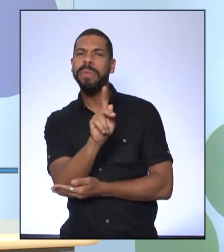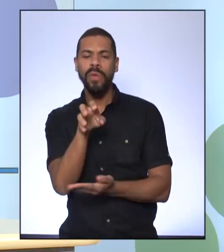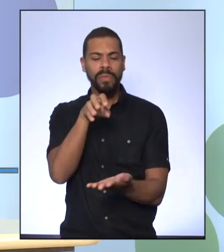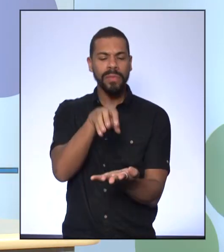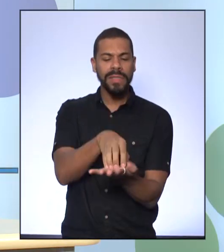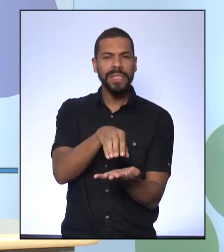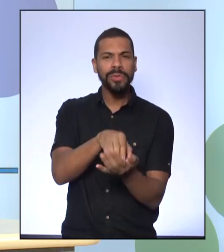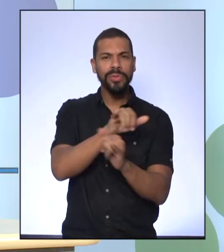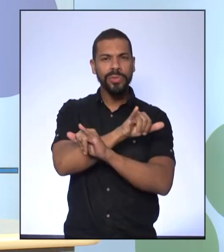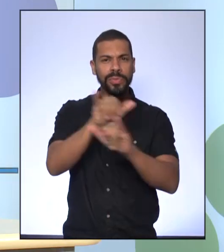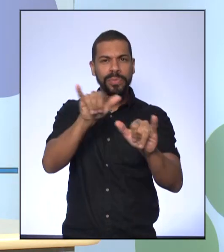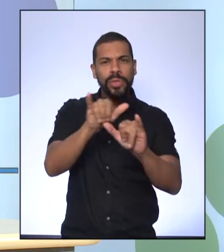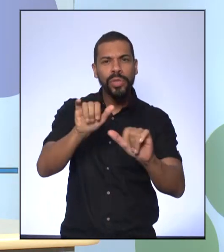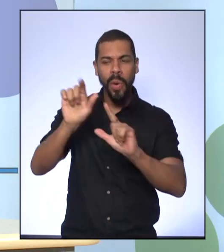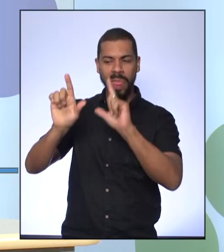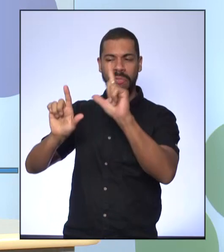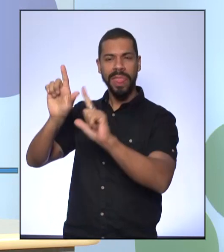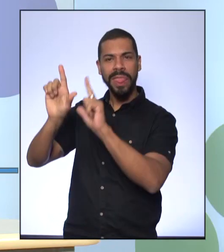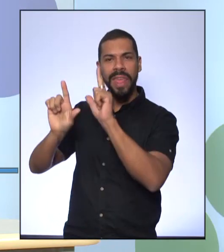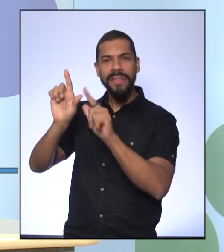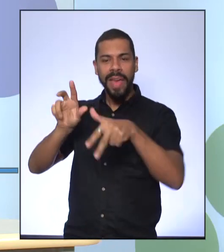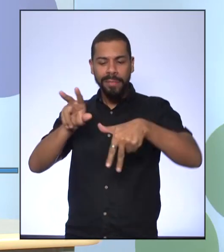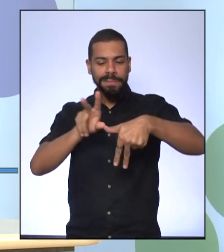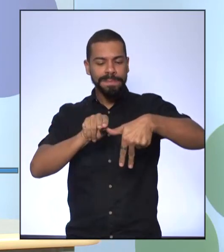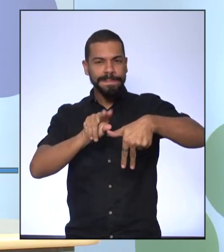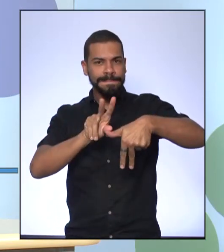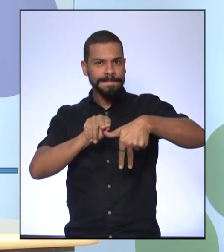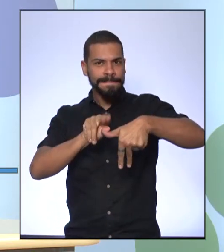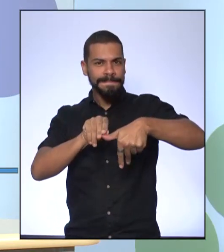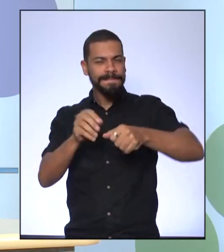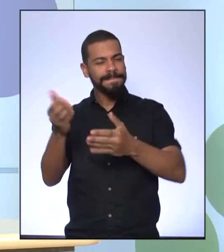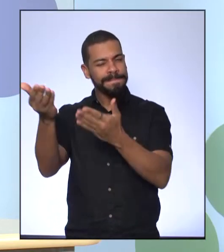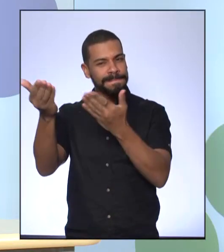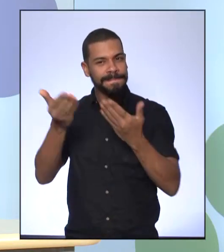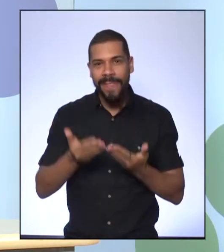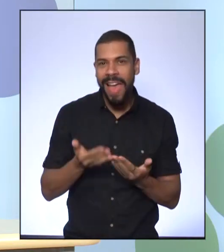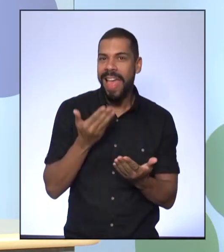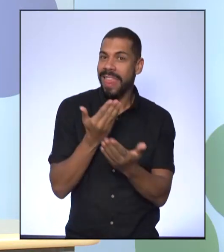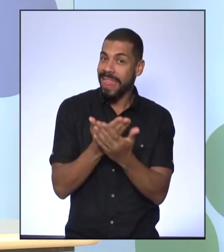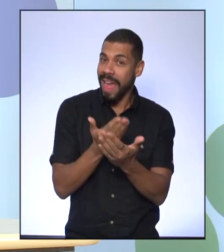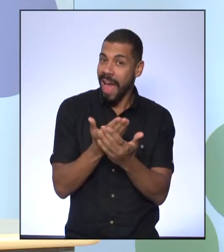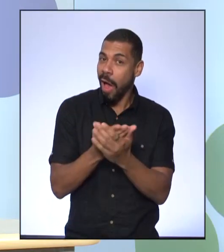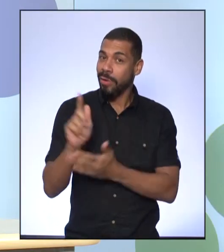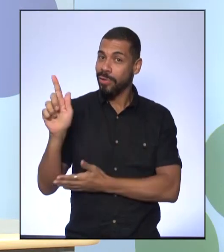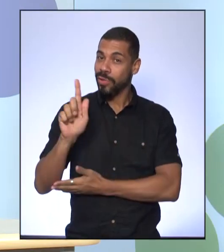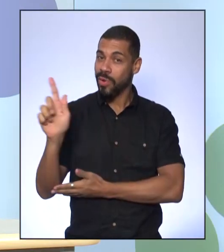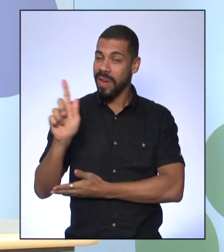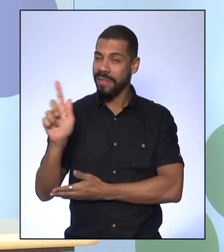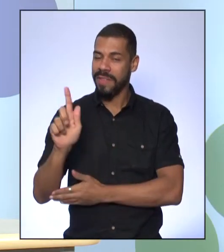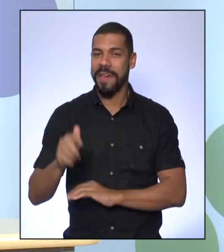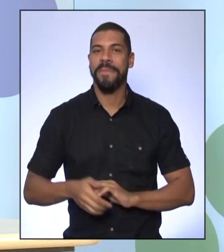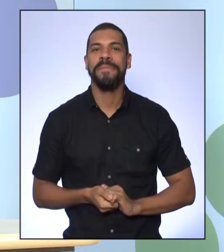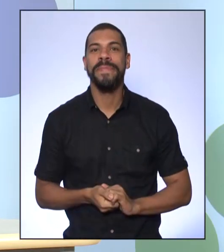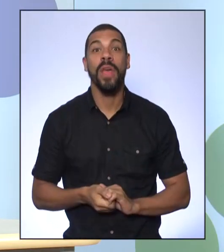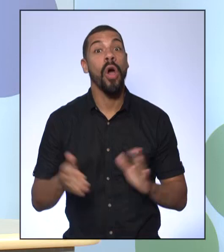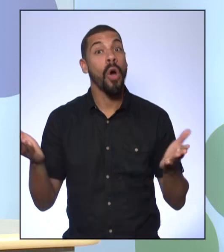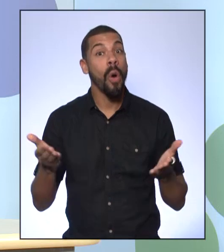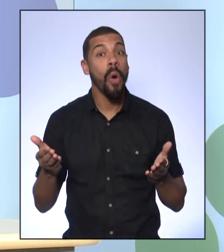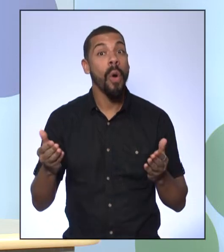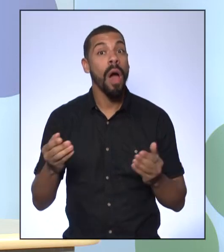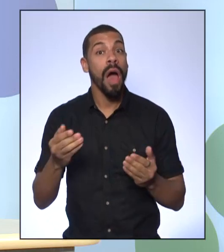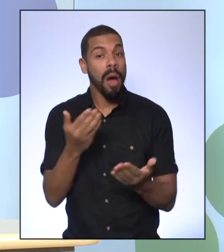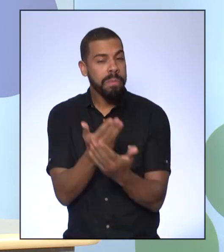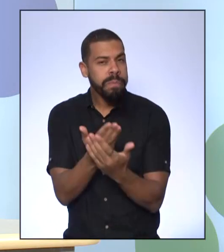pela TV Educação da TV Cultura, sejam todos bem-vindos a essa aula de Geografia. Hoje, a aula da primeira série do